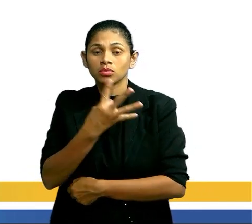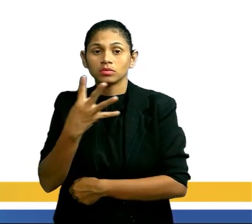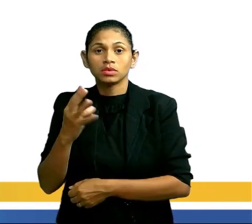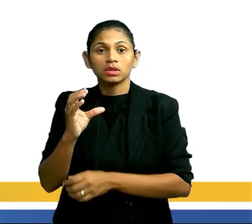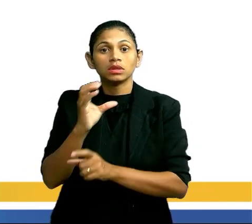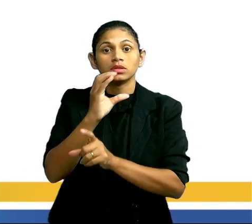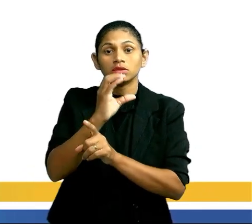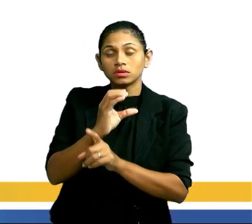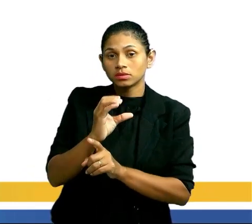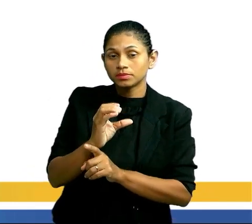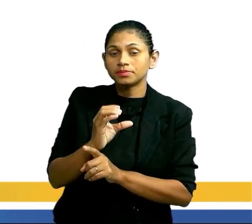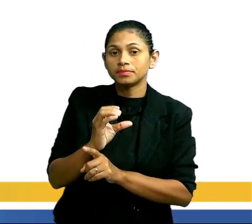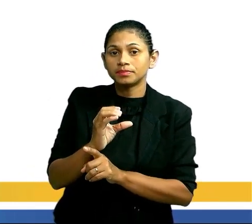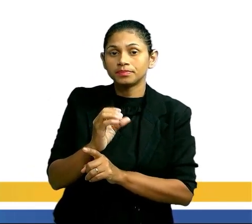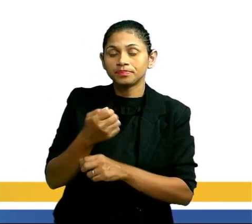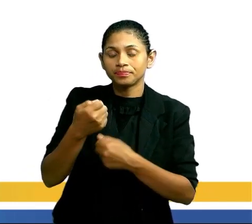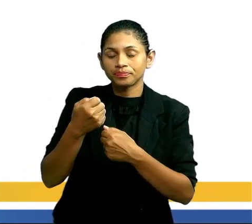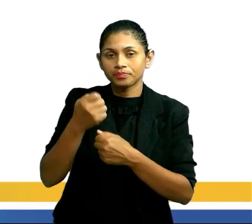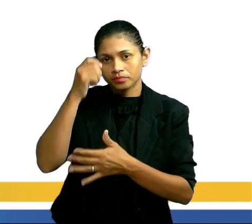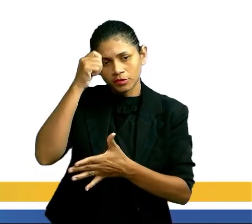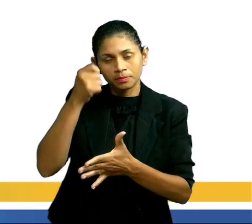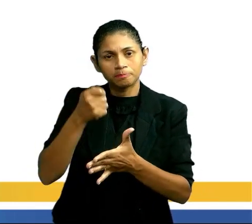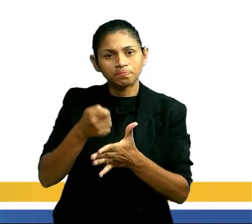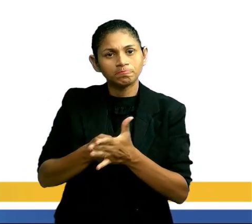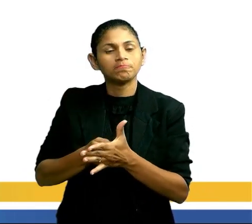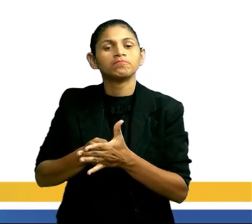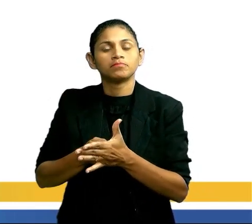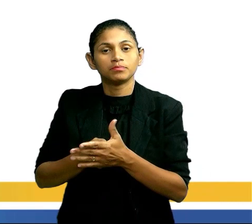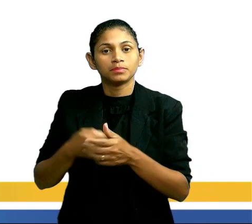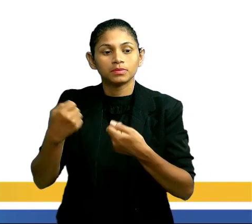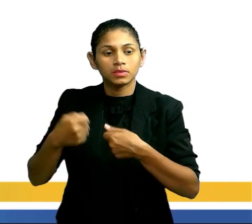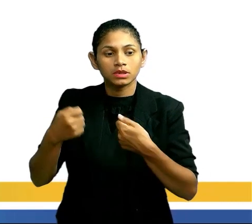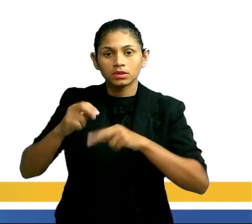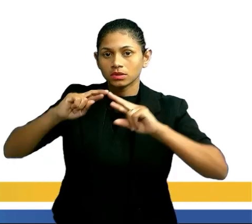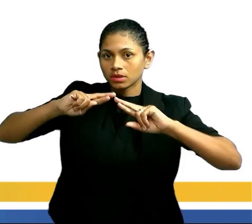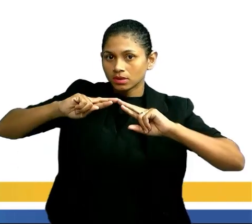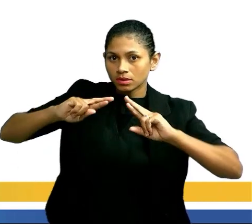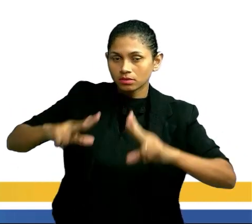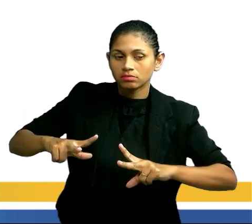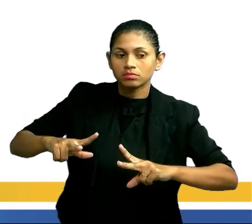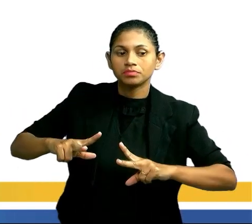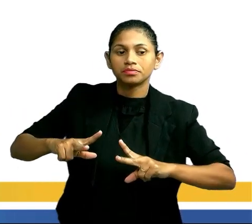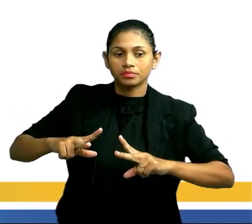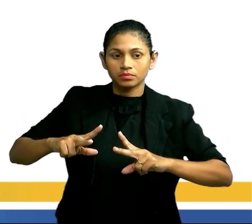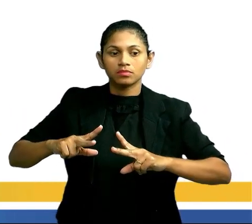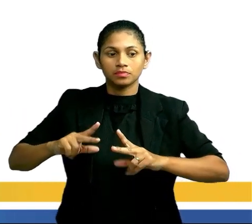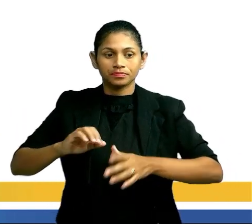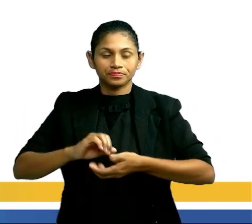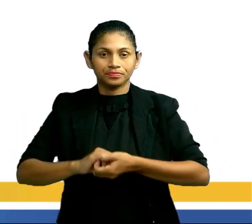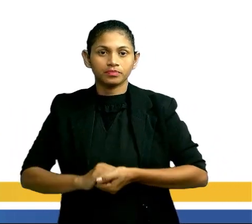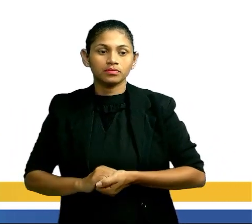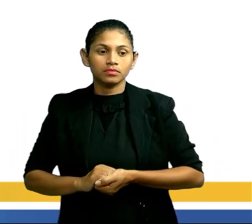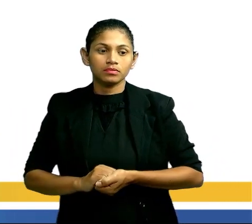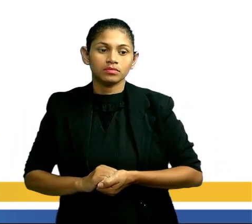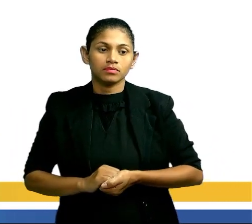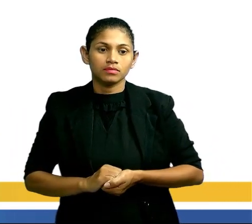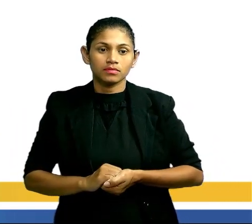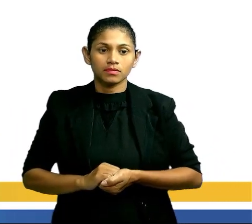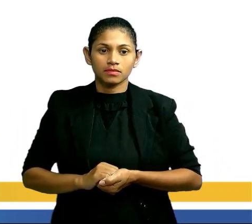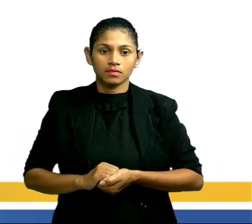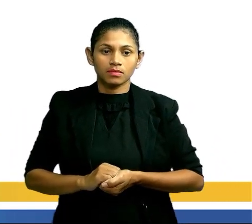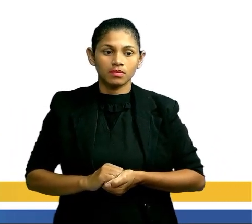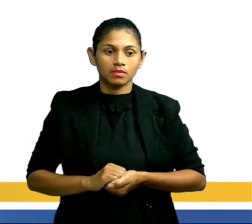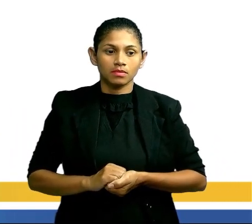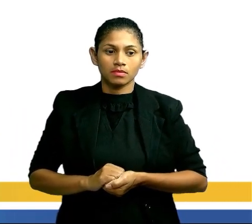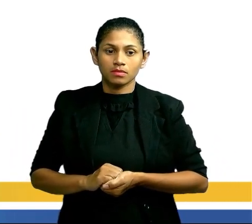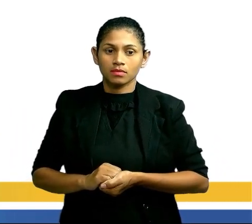carbonos, ela obrigatoriamente deve ser diferente. Então, se eu tiver 3 carbonos de um lado, eu tenho que ter 2 do outro. Se eu tiver um carbono de um lado, eu